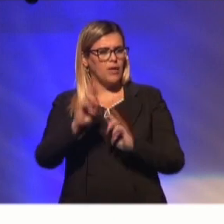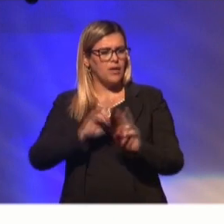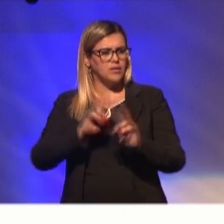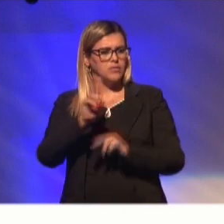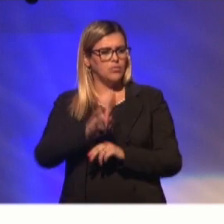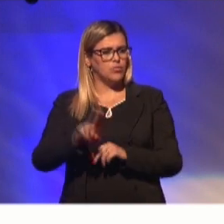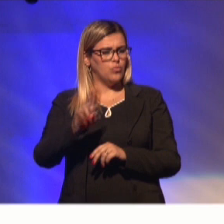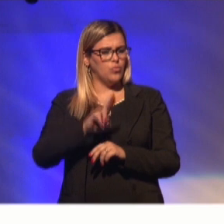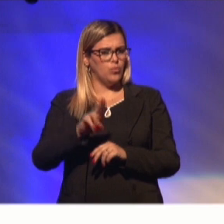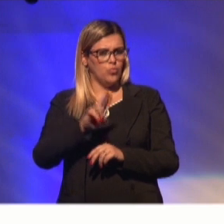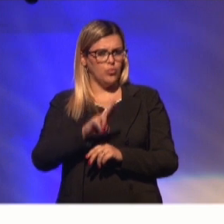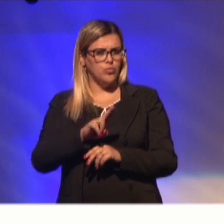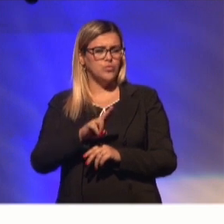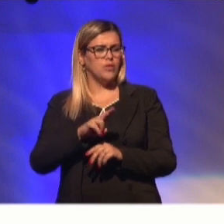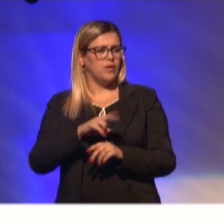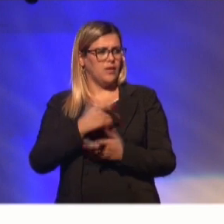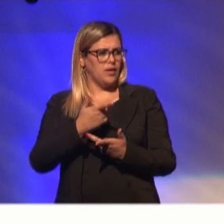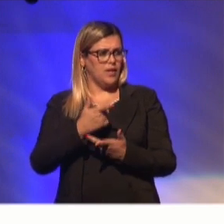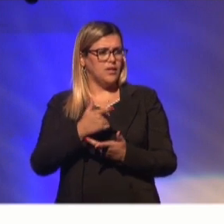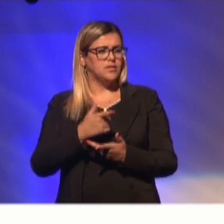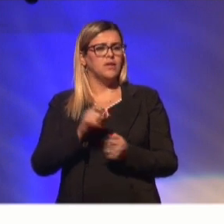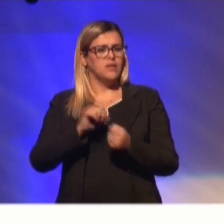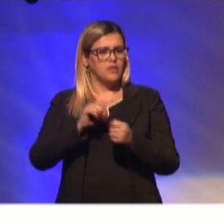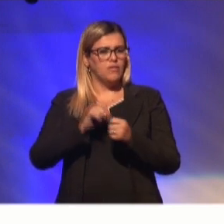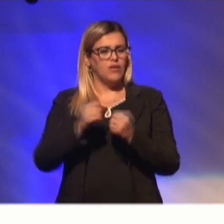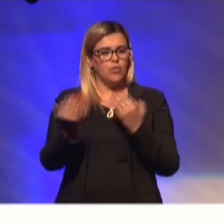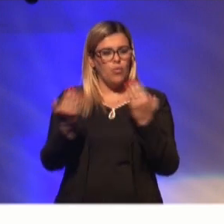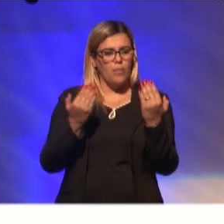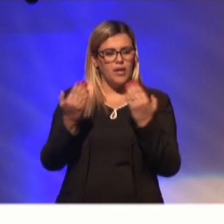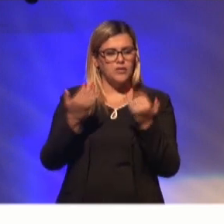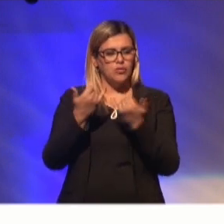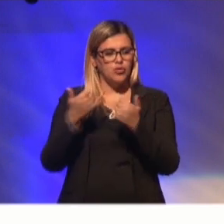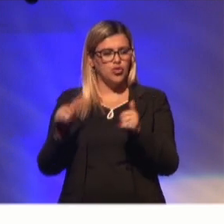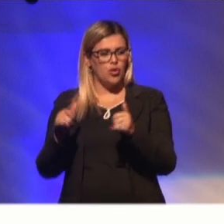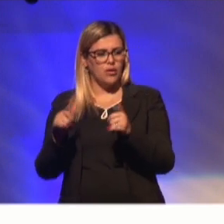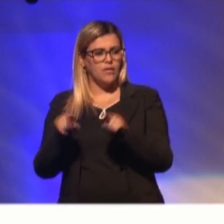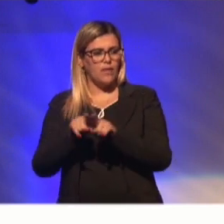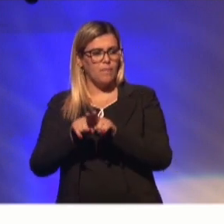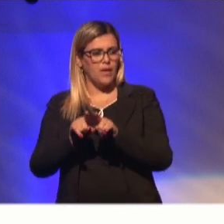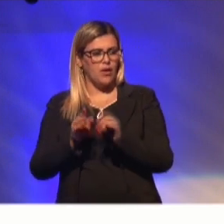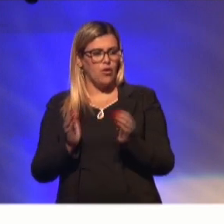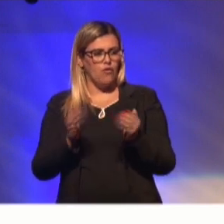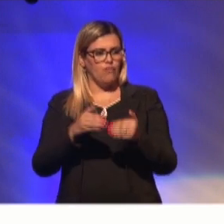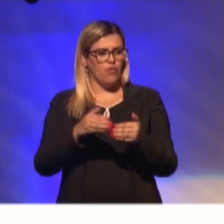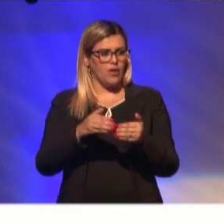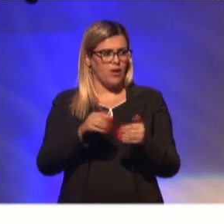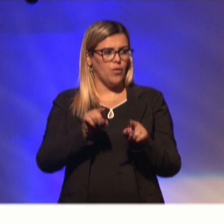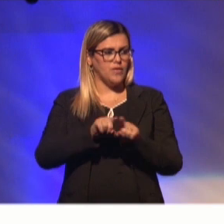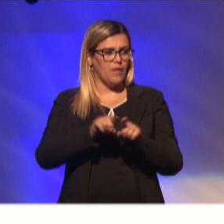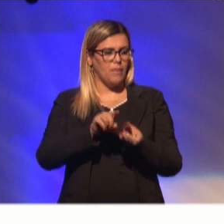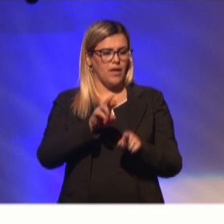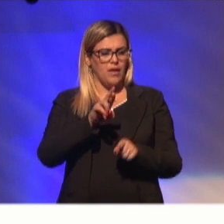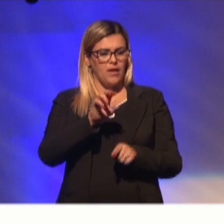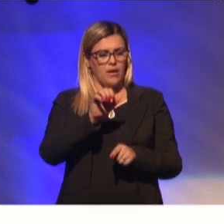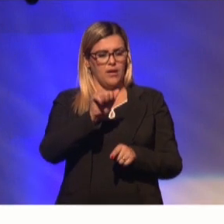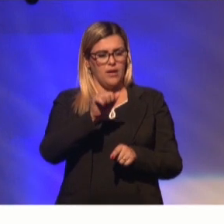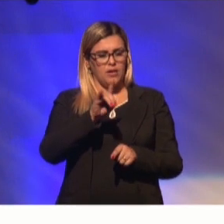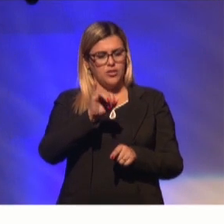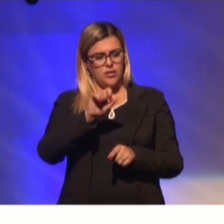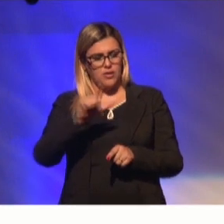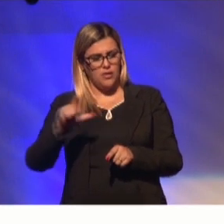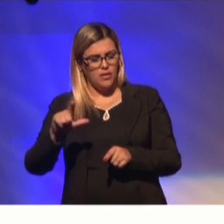uso. Esse é um trabalho que faz o uso, comparando a terapia por ondas de choque focal e radial. Nós temos 2 tipos